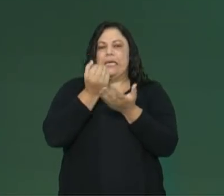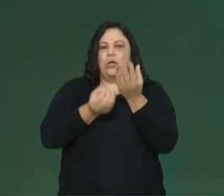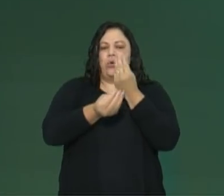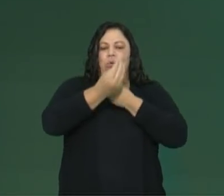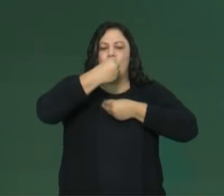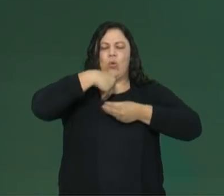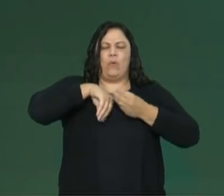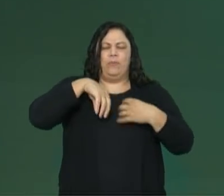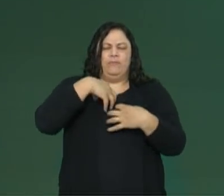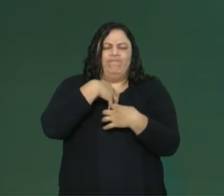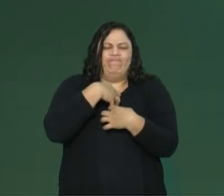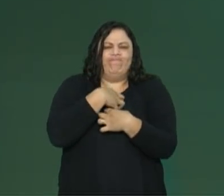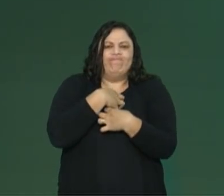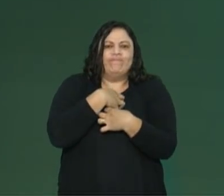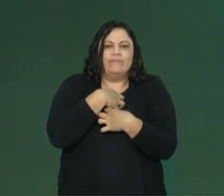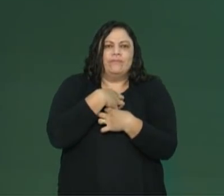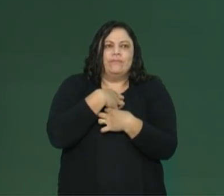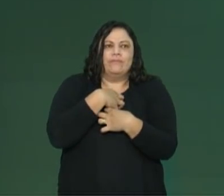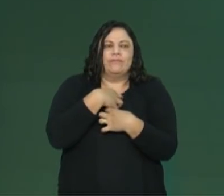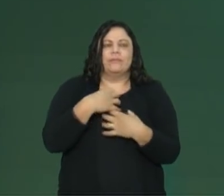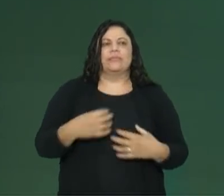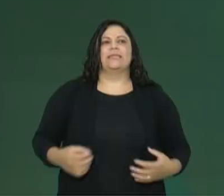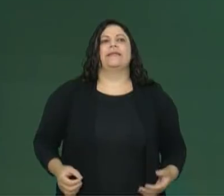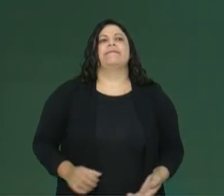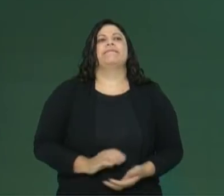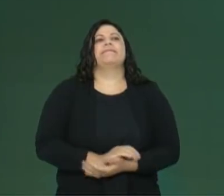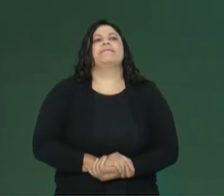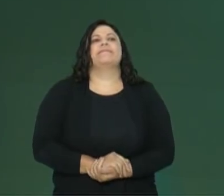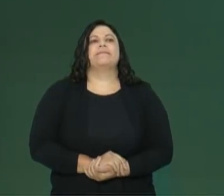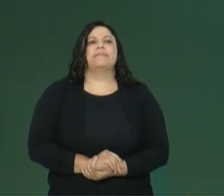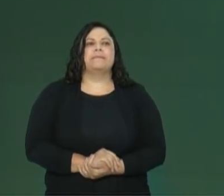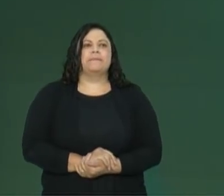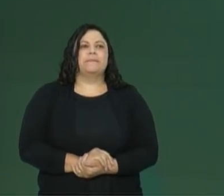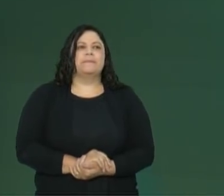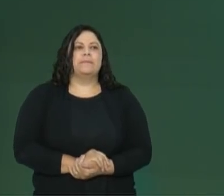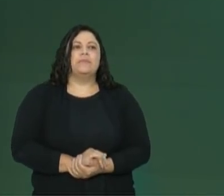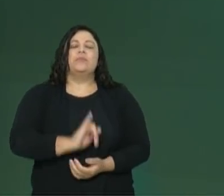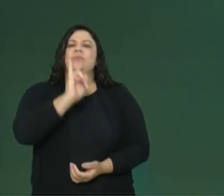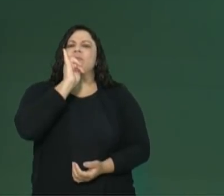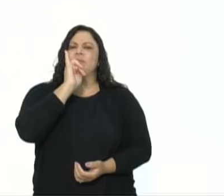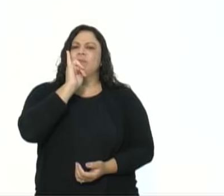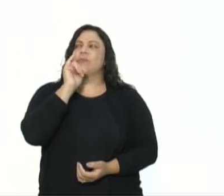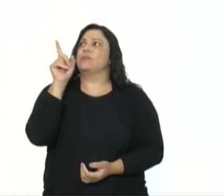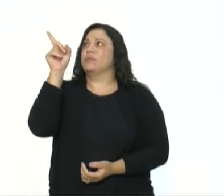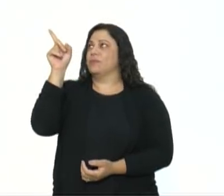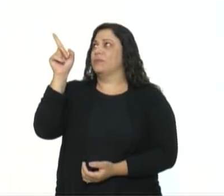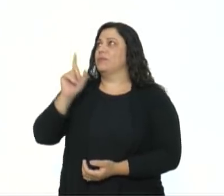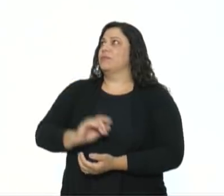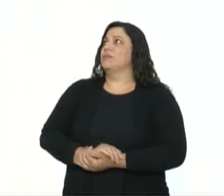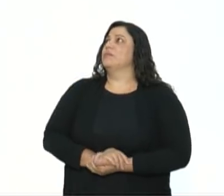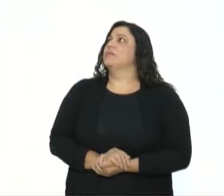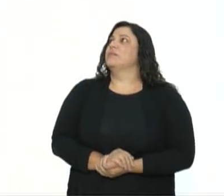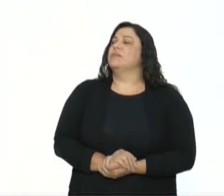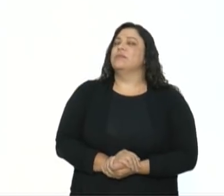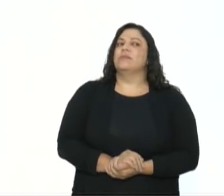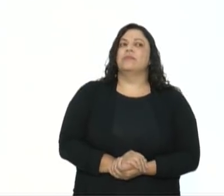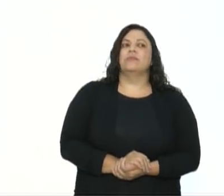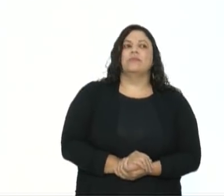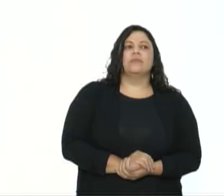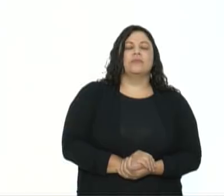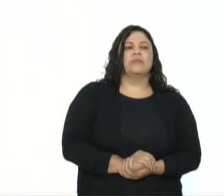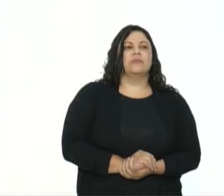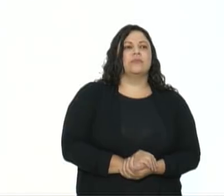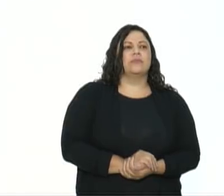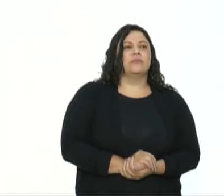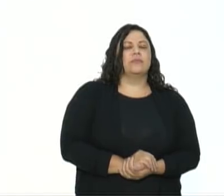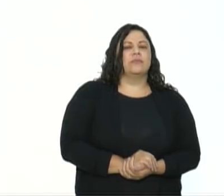altamente sensíveis, indicam mudança de qualidade. Né? Aqui é o exemplo então, do mexilhão dourado e de um caracolzinho ali